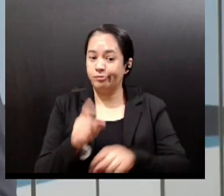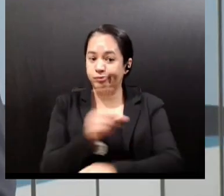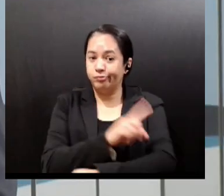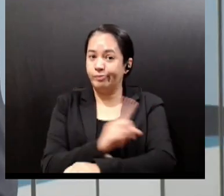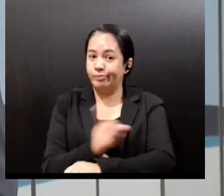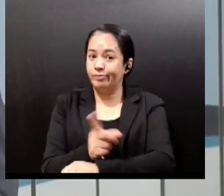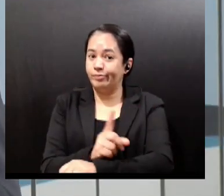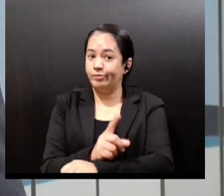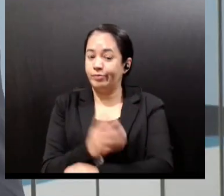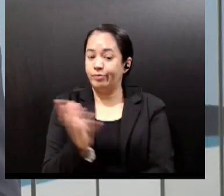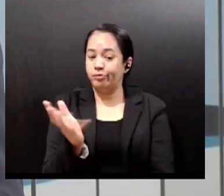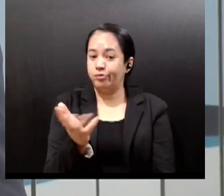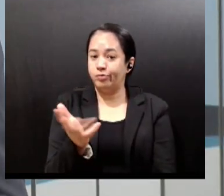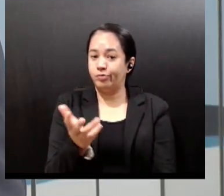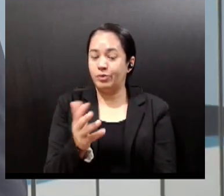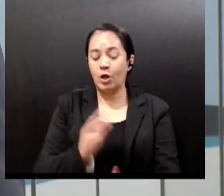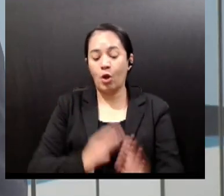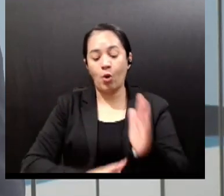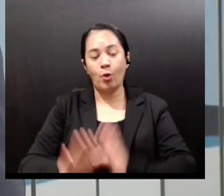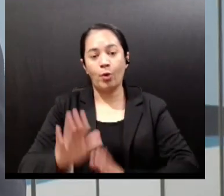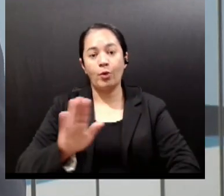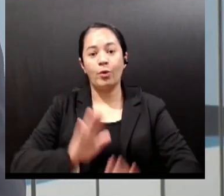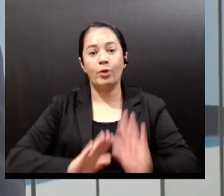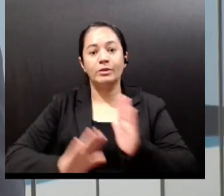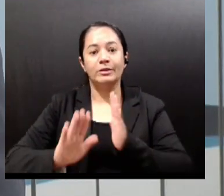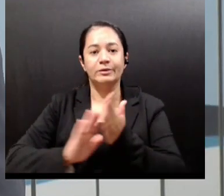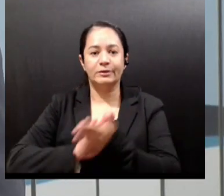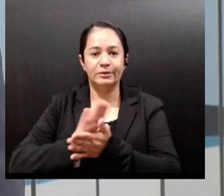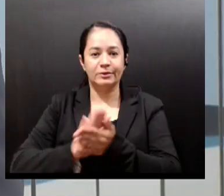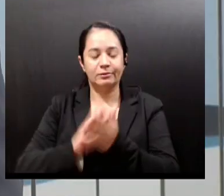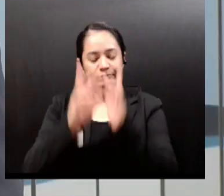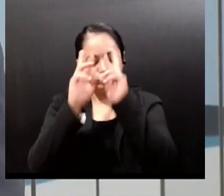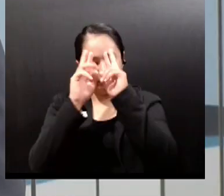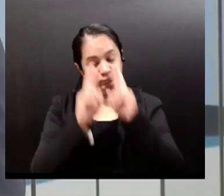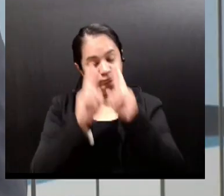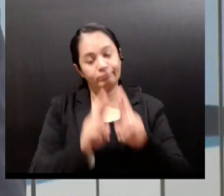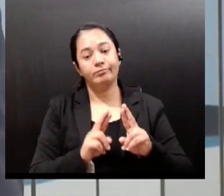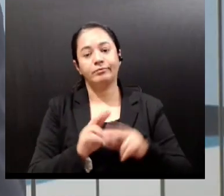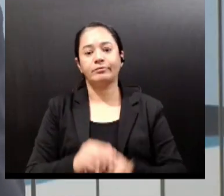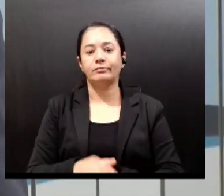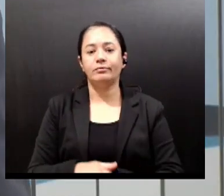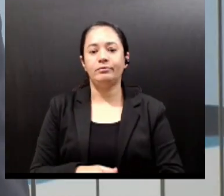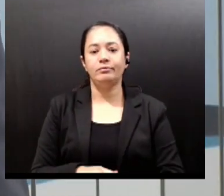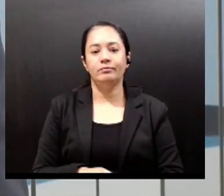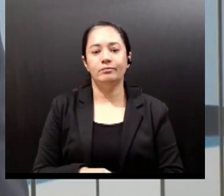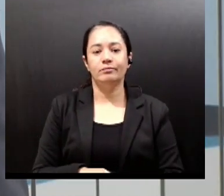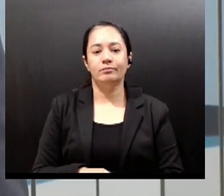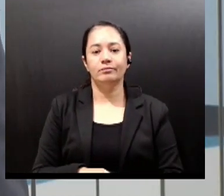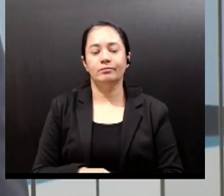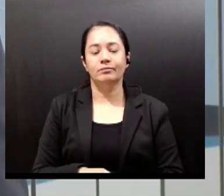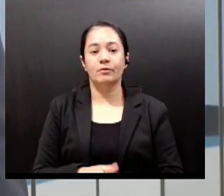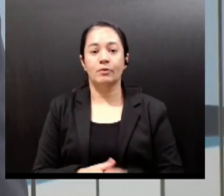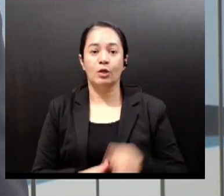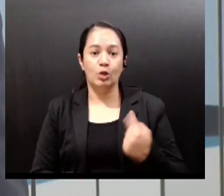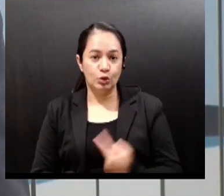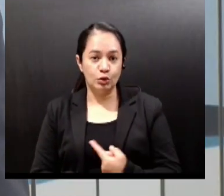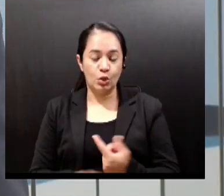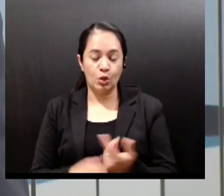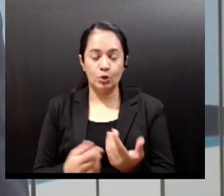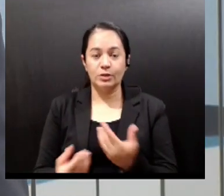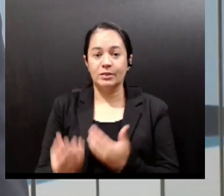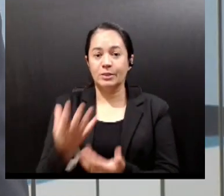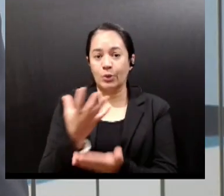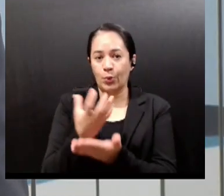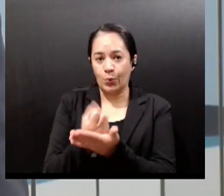nenhum cuidado semafórico em respeitar as leis de trânsito. Quando nós estamos num aplicativo